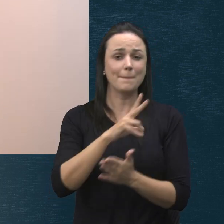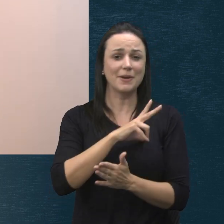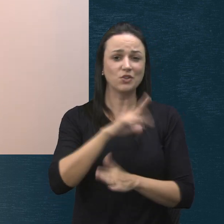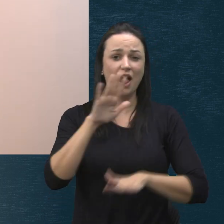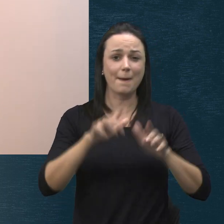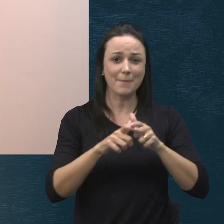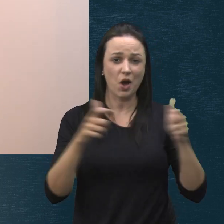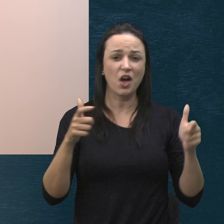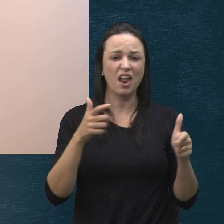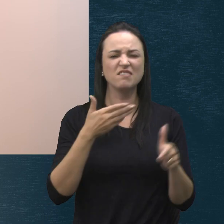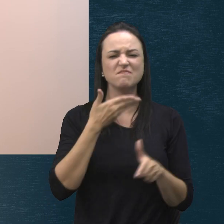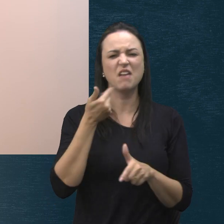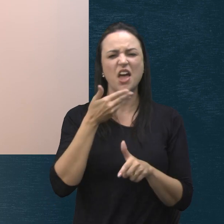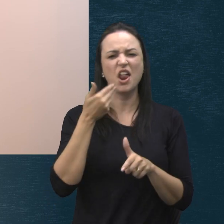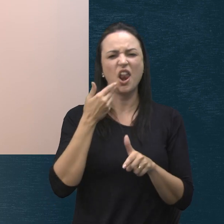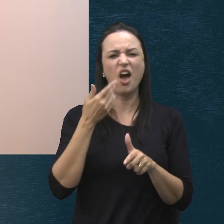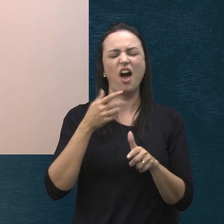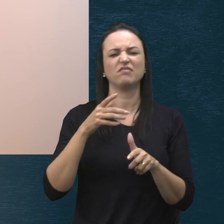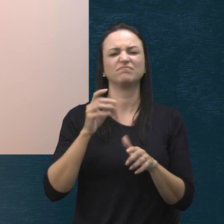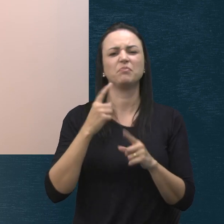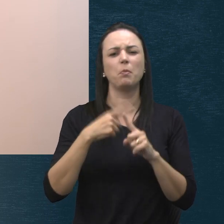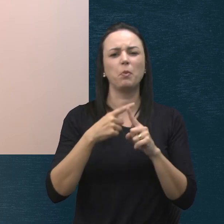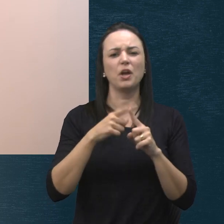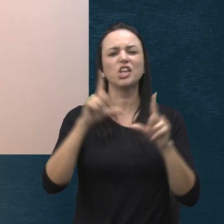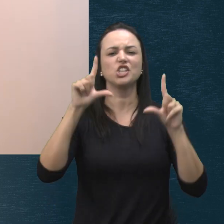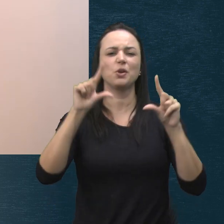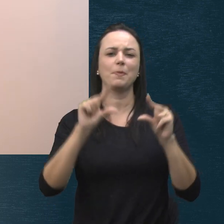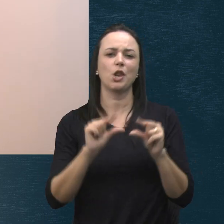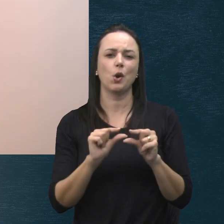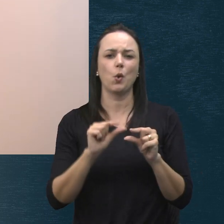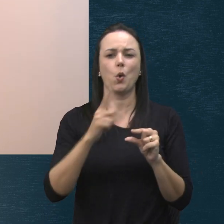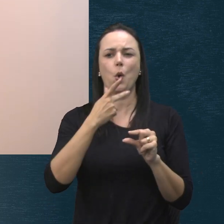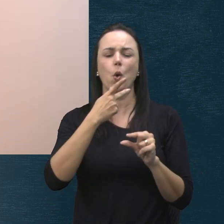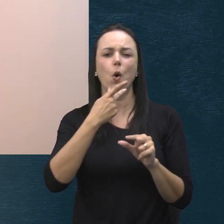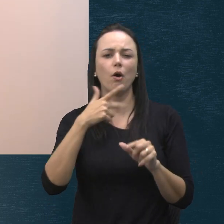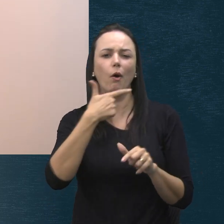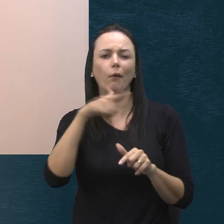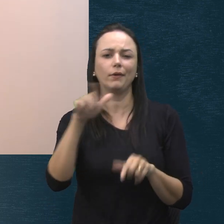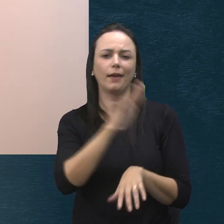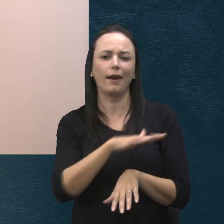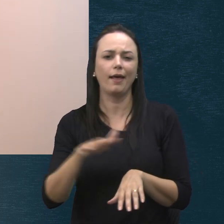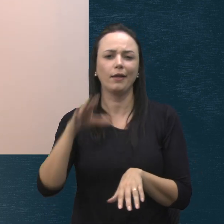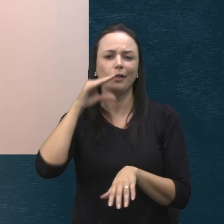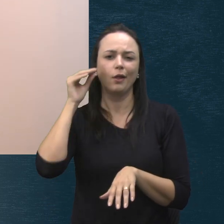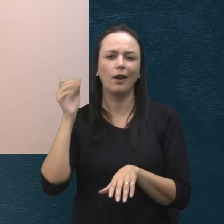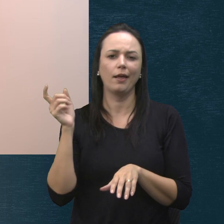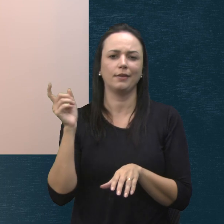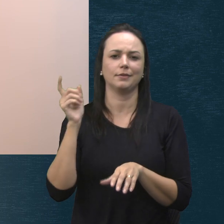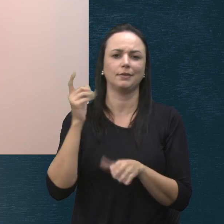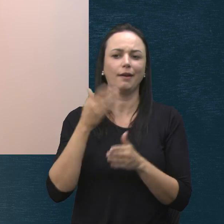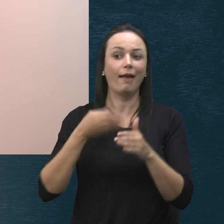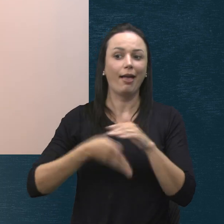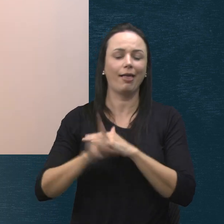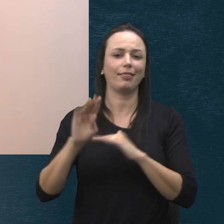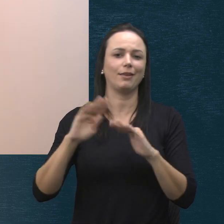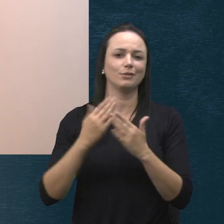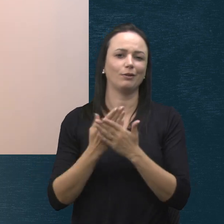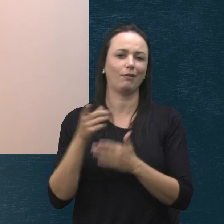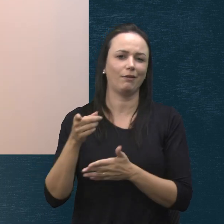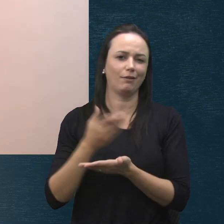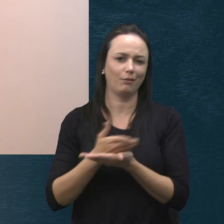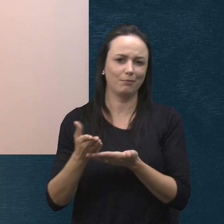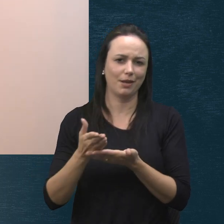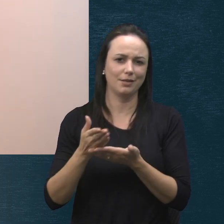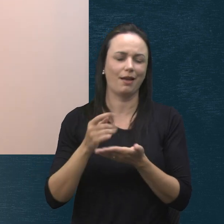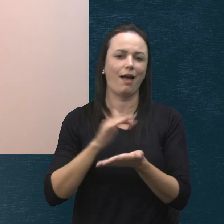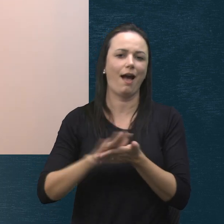aí diminui a probabilidade de outras crianças e adolescentes com deficiência entrarem na escola. E, portanto, de ter esses gastos